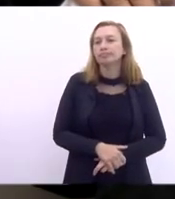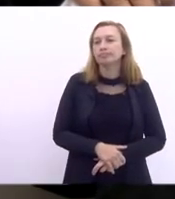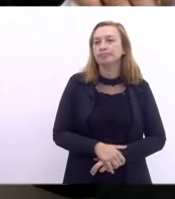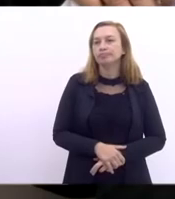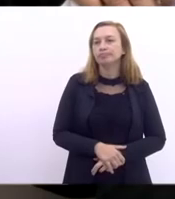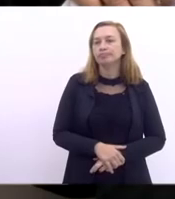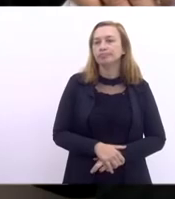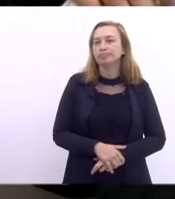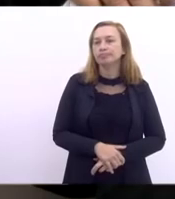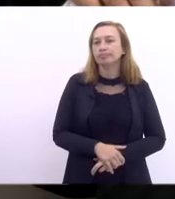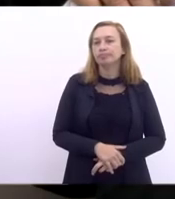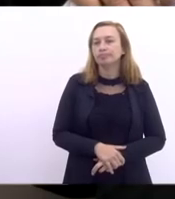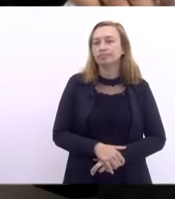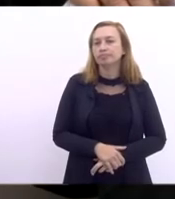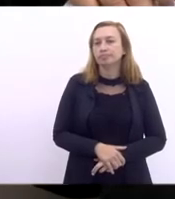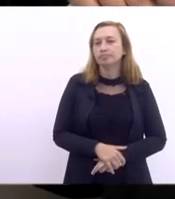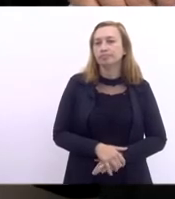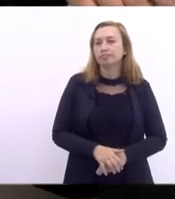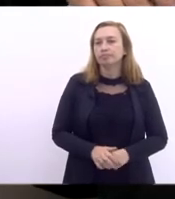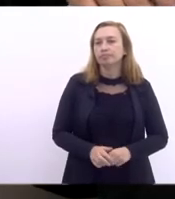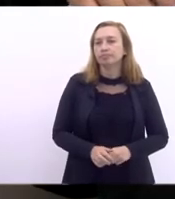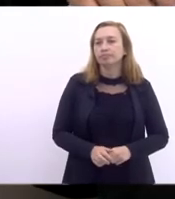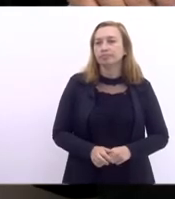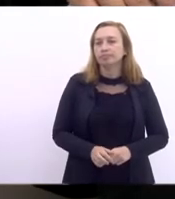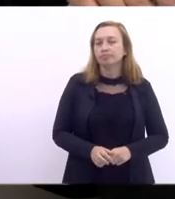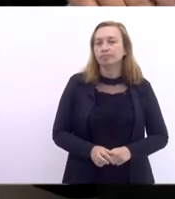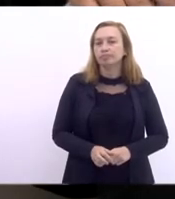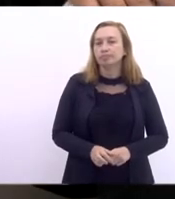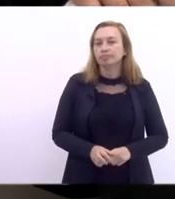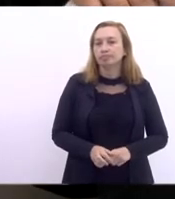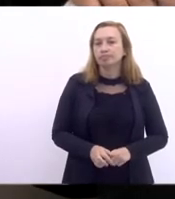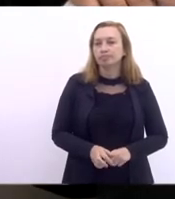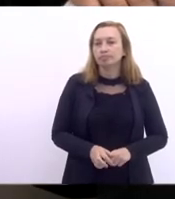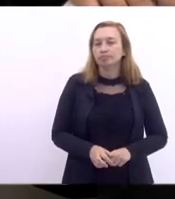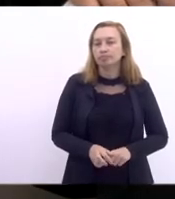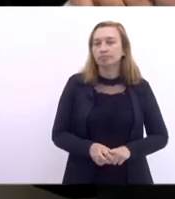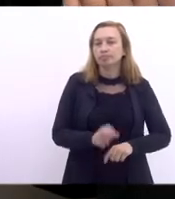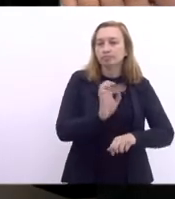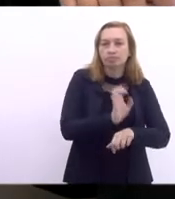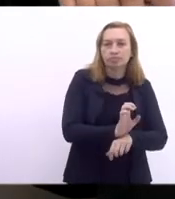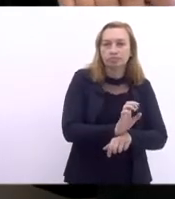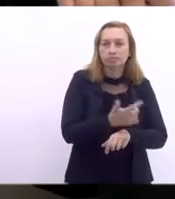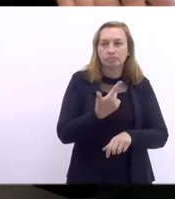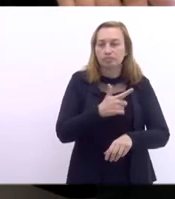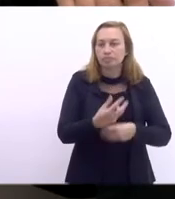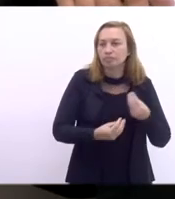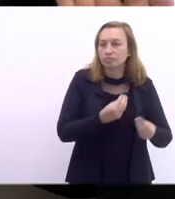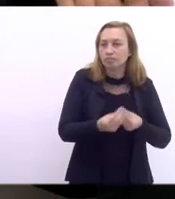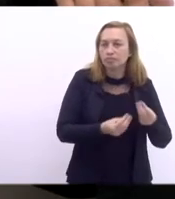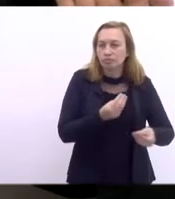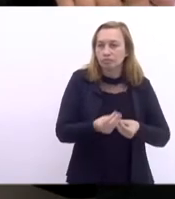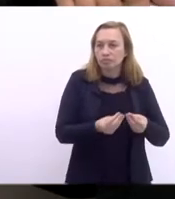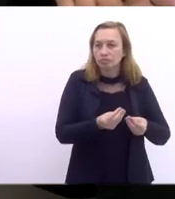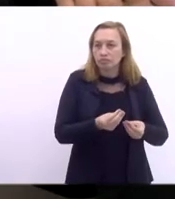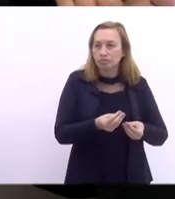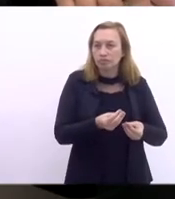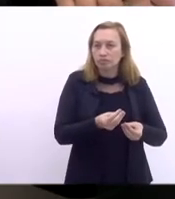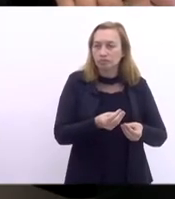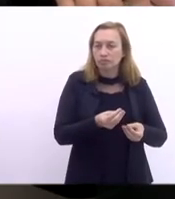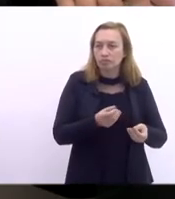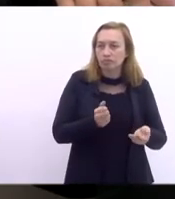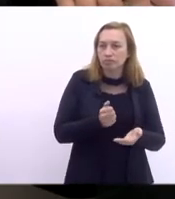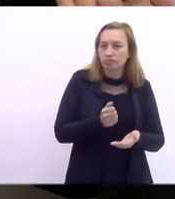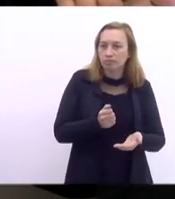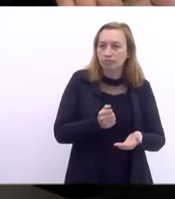assim então não se o estado não tem condições de fixar metas positivas fica aqui é complicado